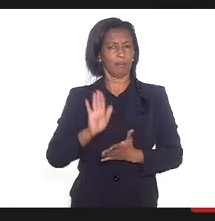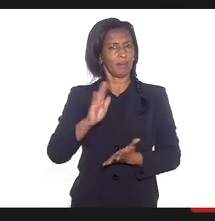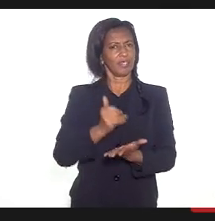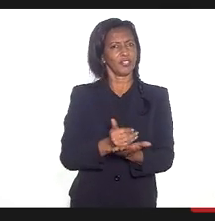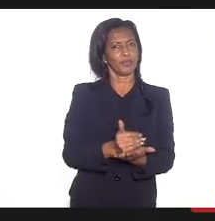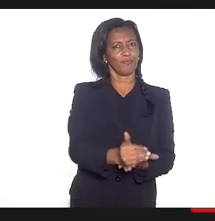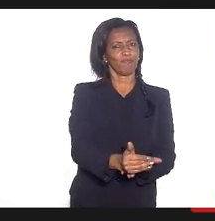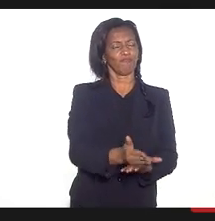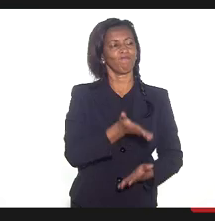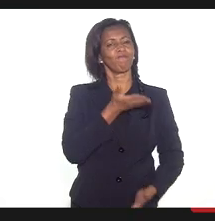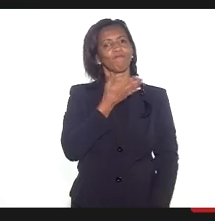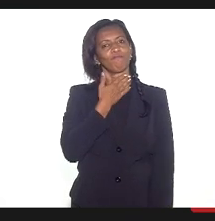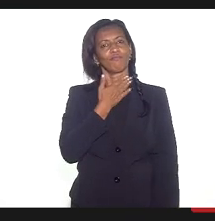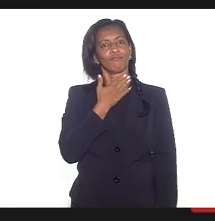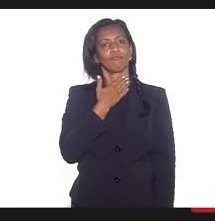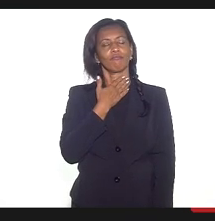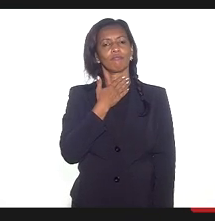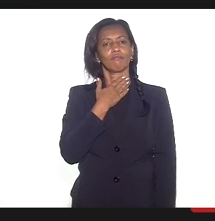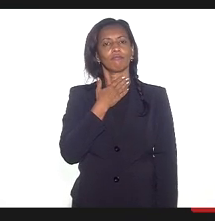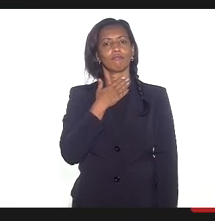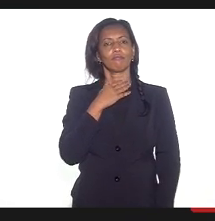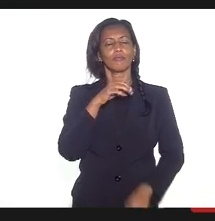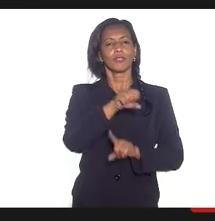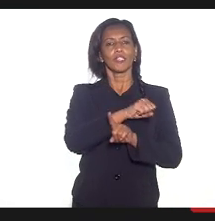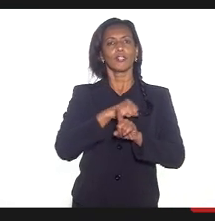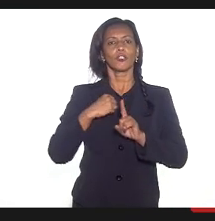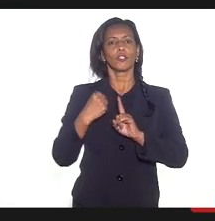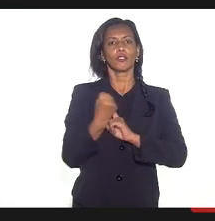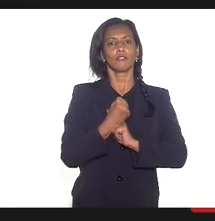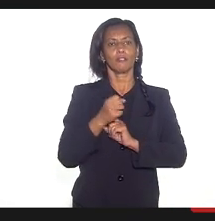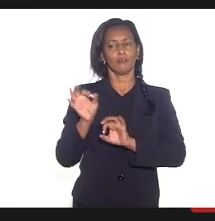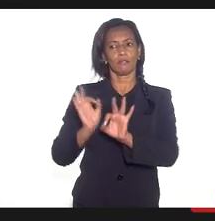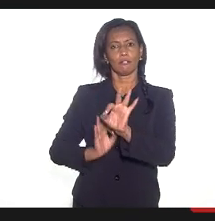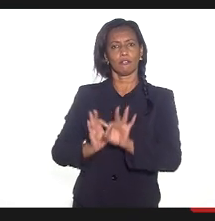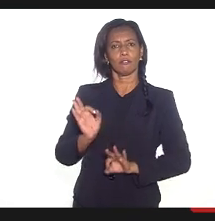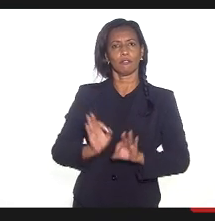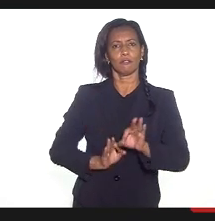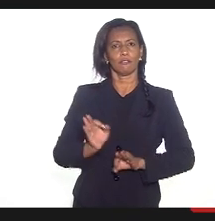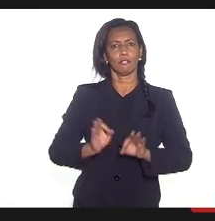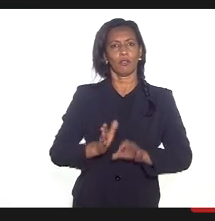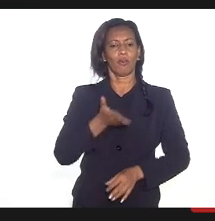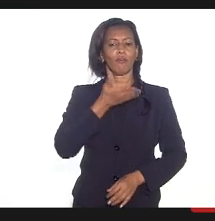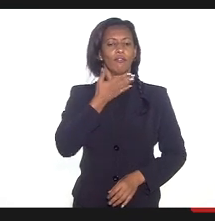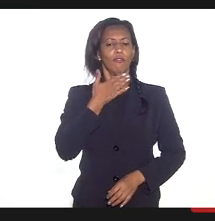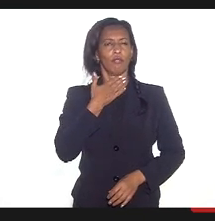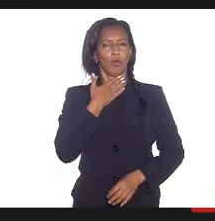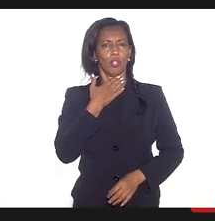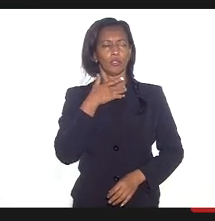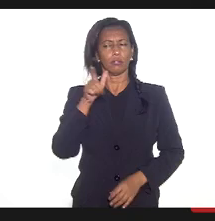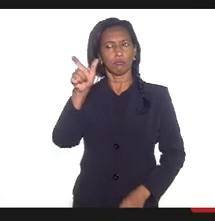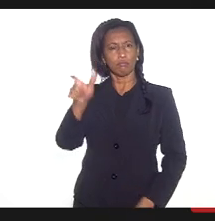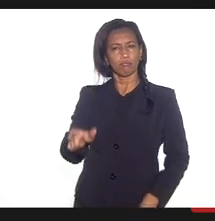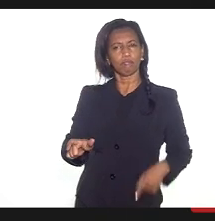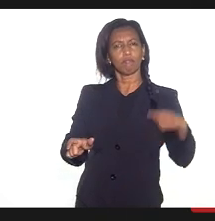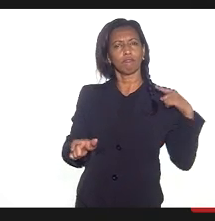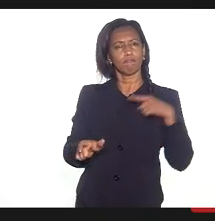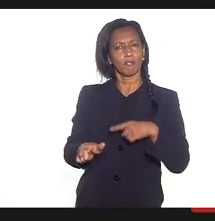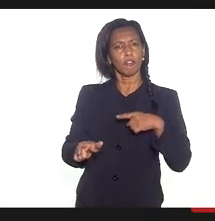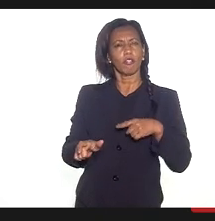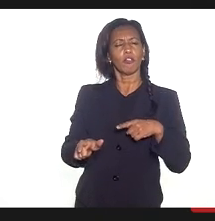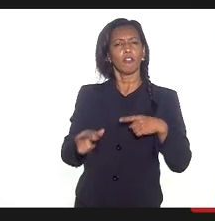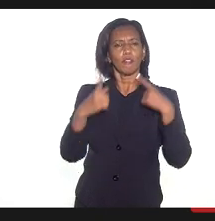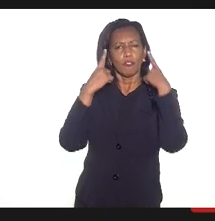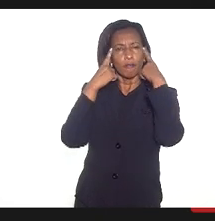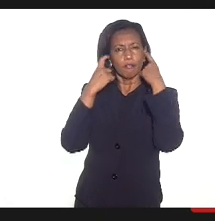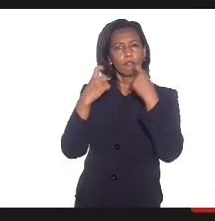começar com a voz da sociedade organizada, com a voz daquela que foi vítima,